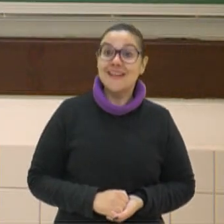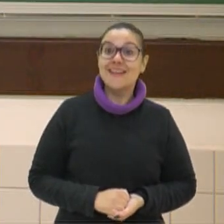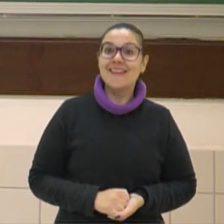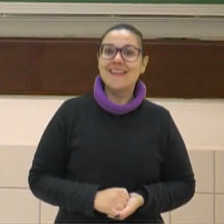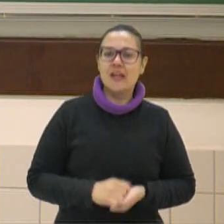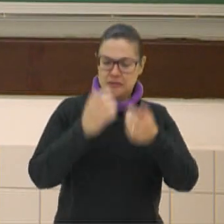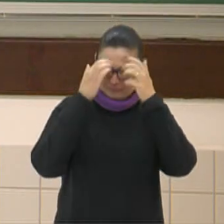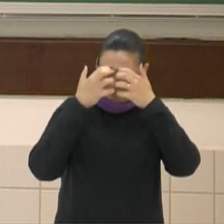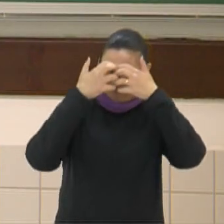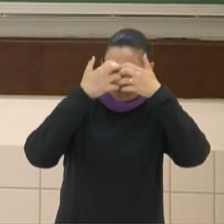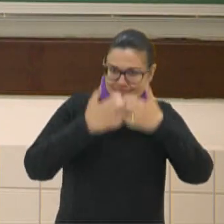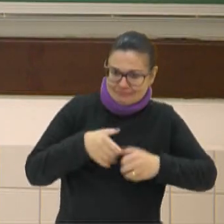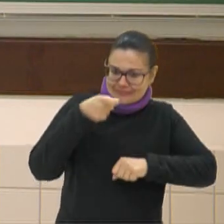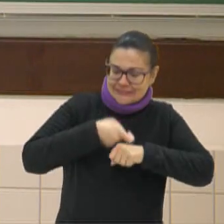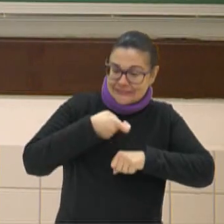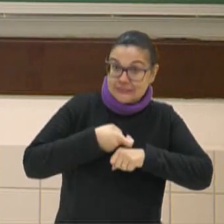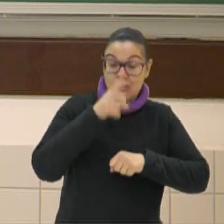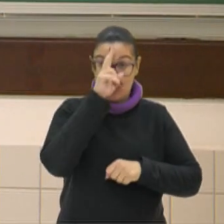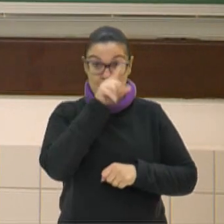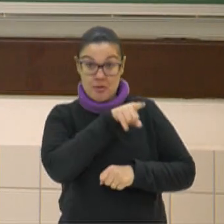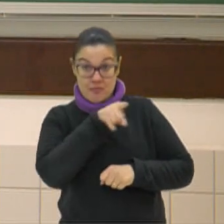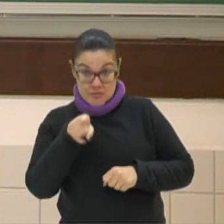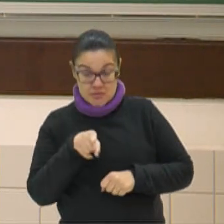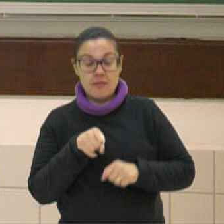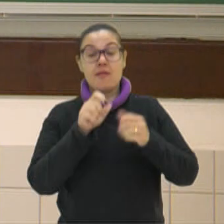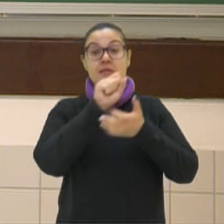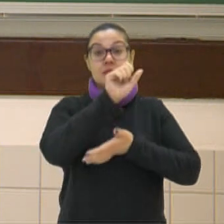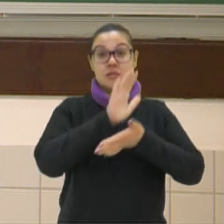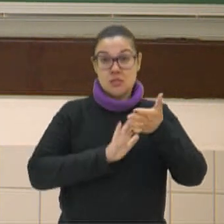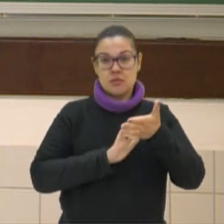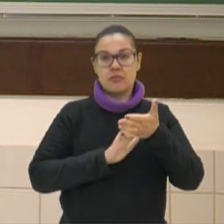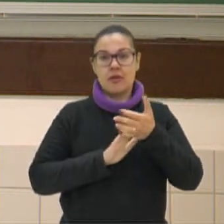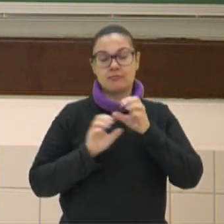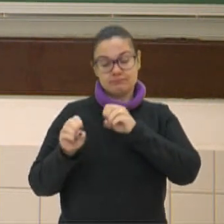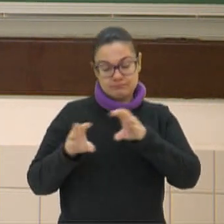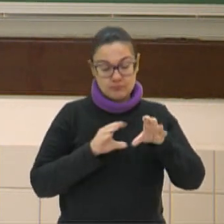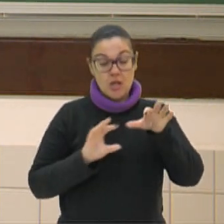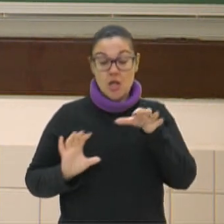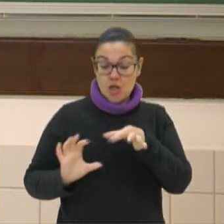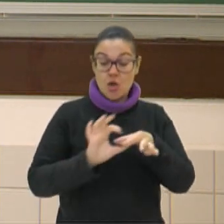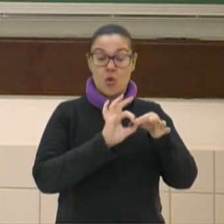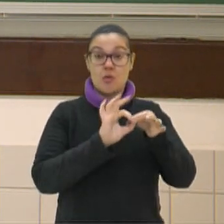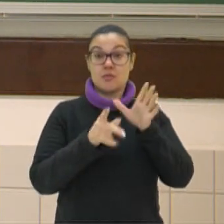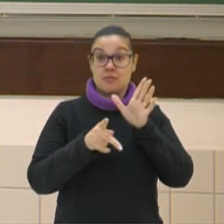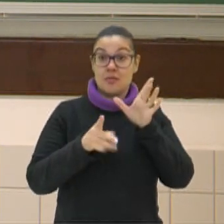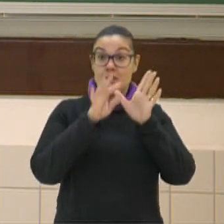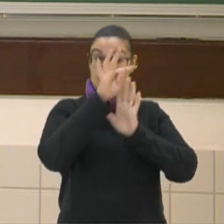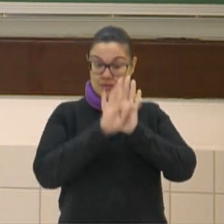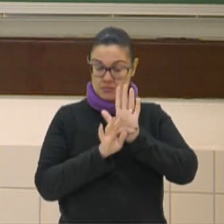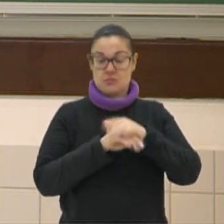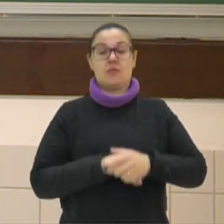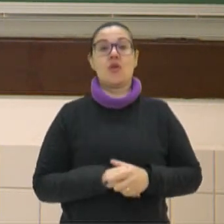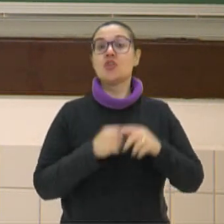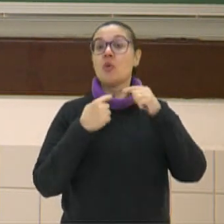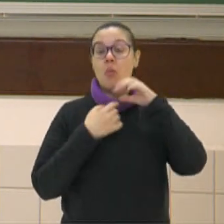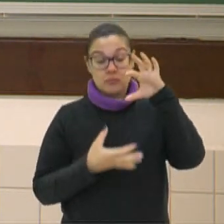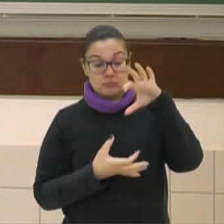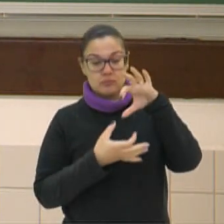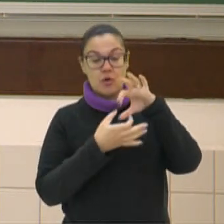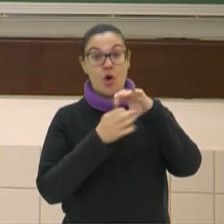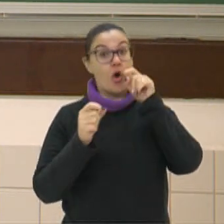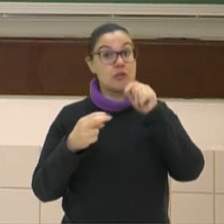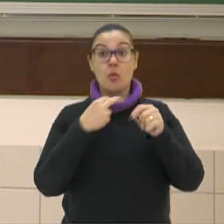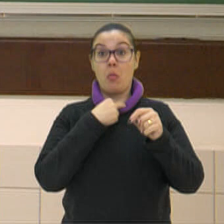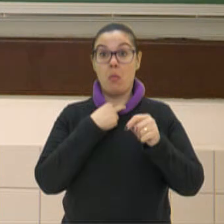Daí, galera, quebraram a cabeça, então? Lembrando vocês que essa atividade ela vai trabalhar com vocês a coesão textual, né? A gente não pode confundir coerência